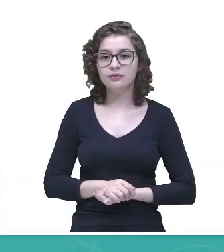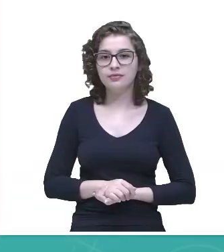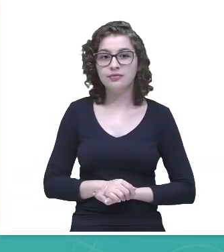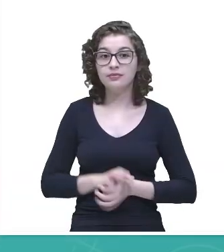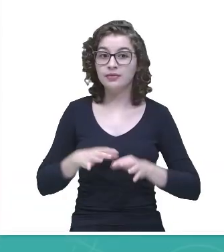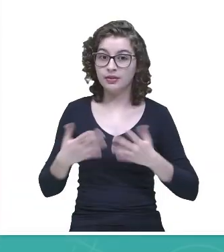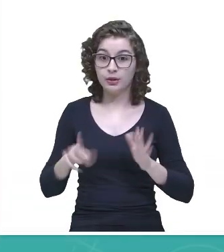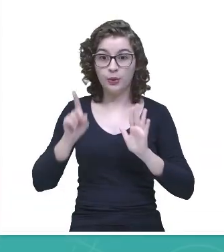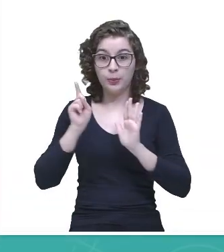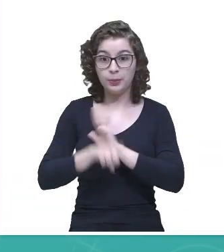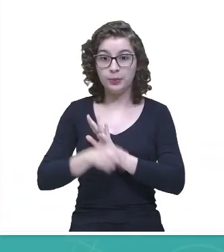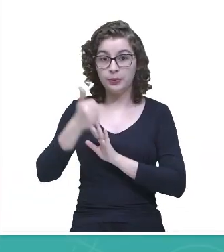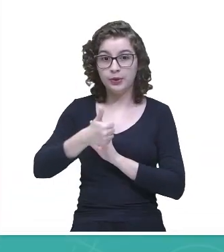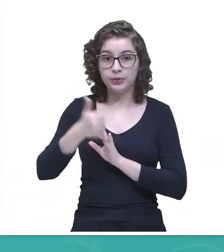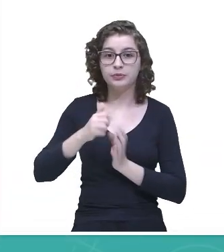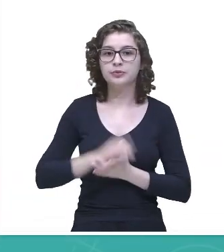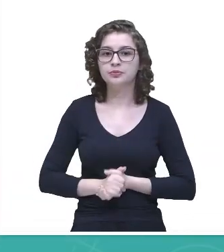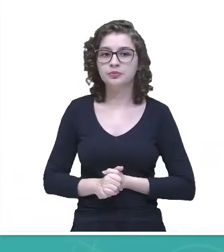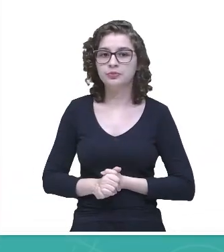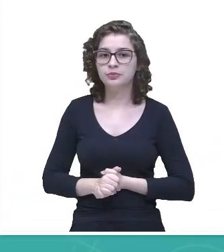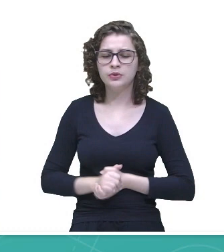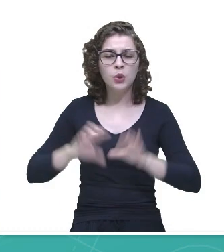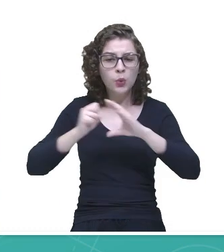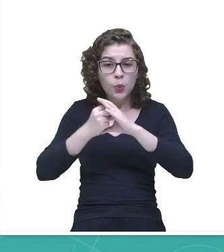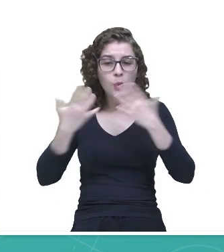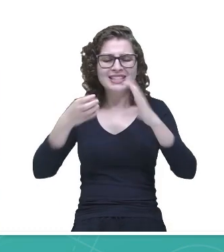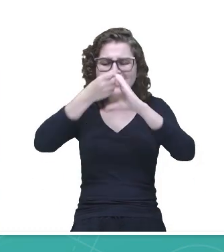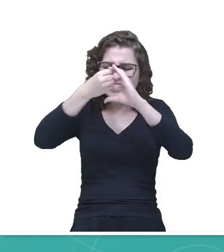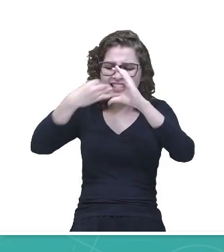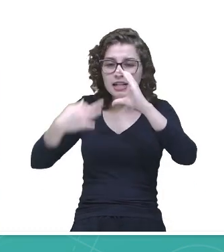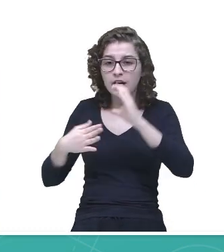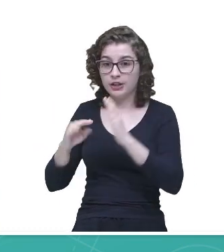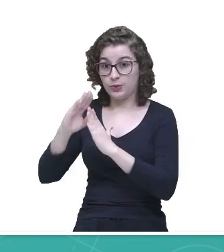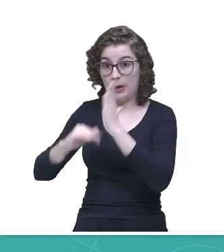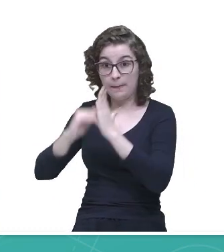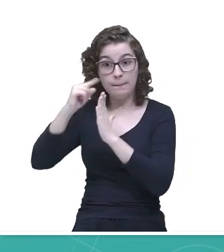Na nossa primeira questão, nós temos o seguinte: quais as principais características do